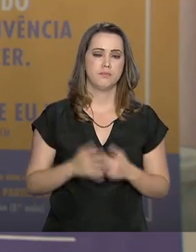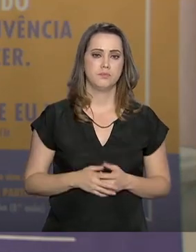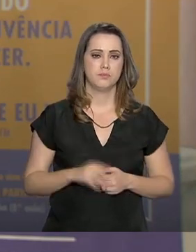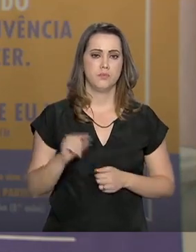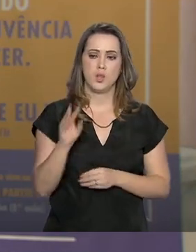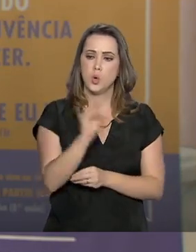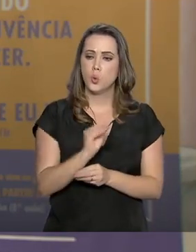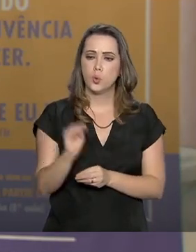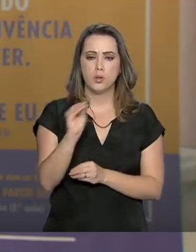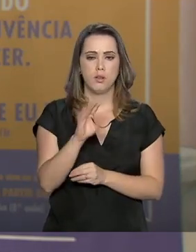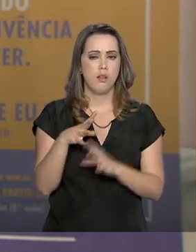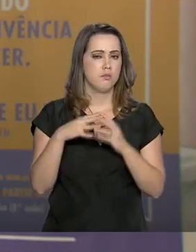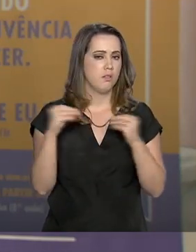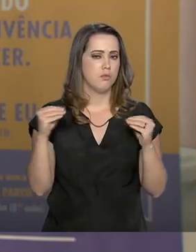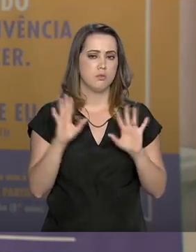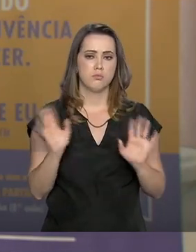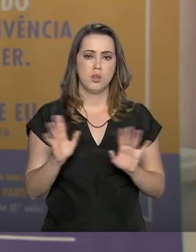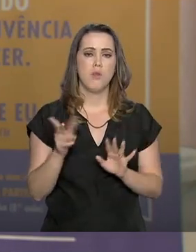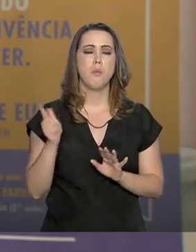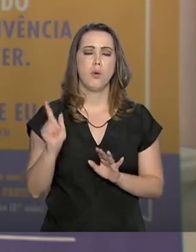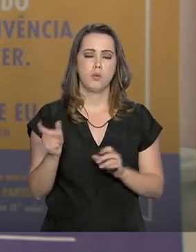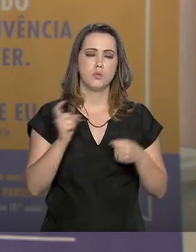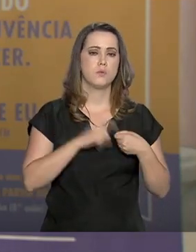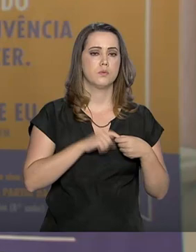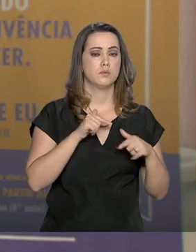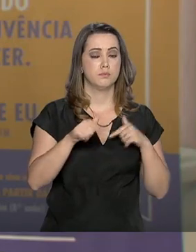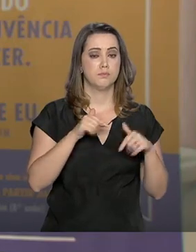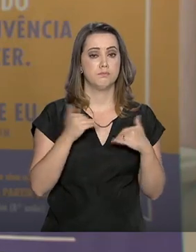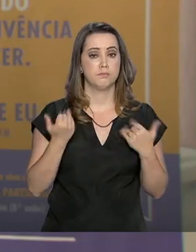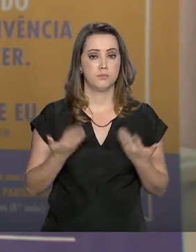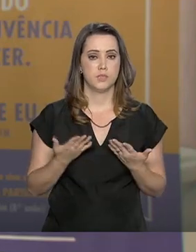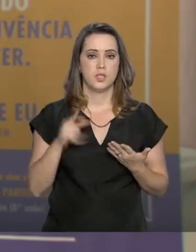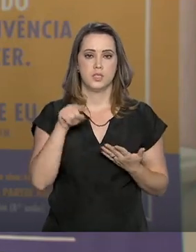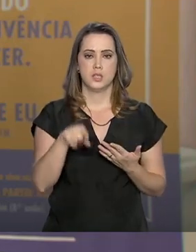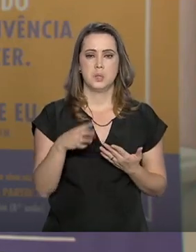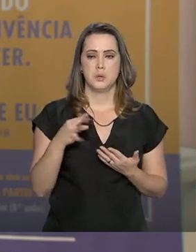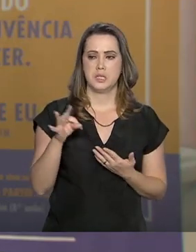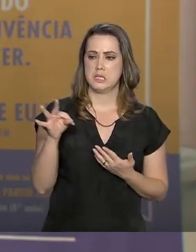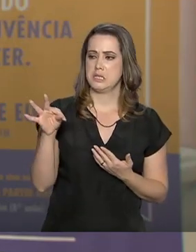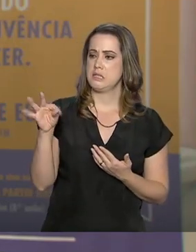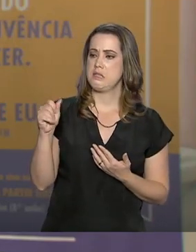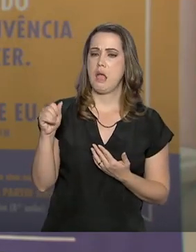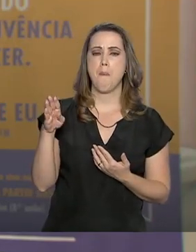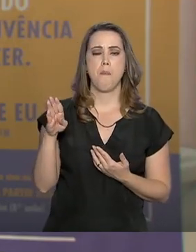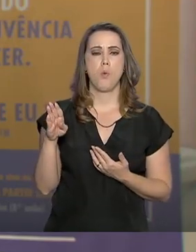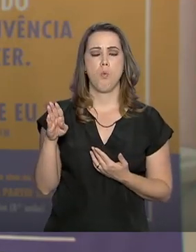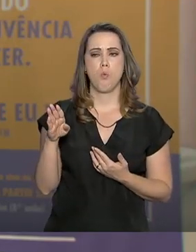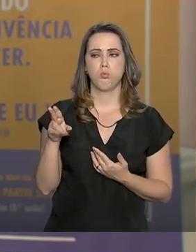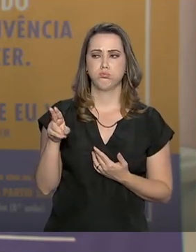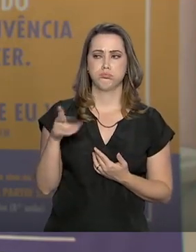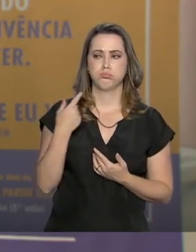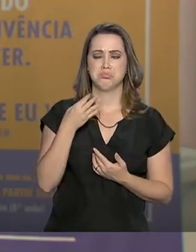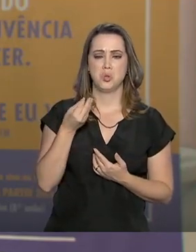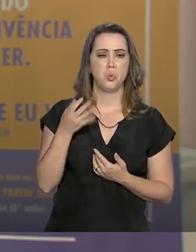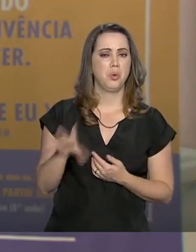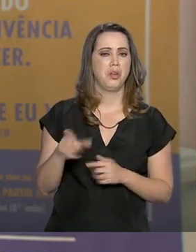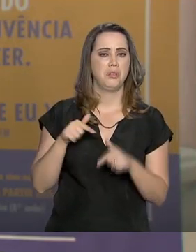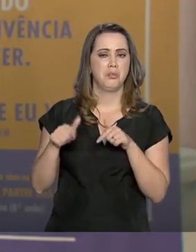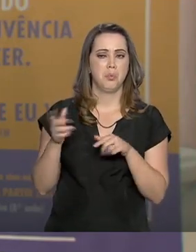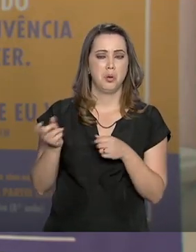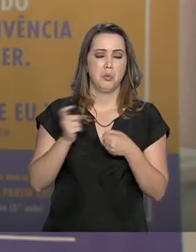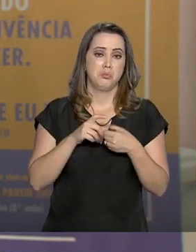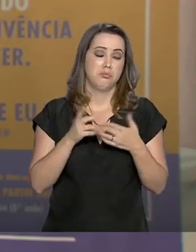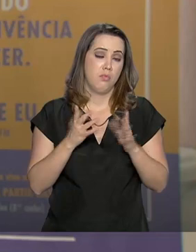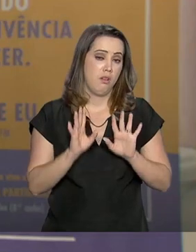Ele tratou, ele está livre da doença, ele tem condição de voltar a trabalhar. Então, até esse tabu, esse estigma que o paciente enfrenta, é importante que a